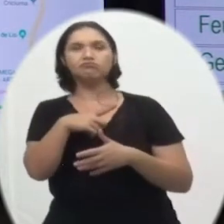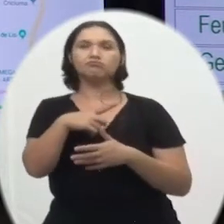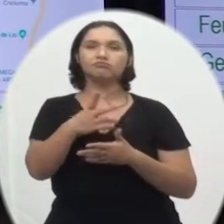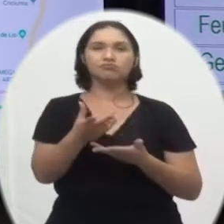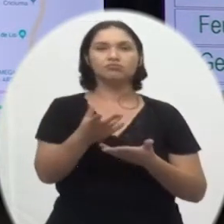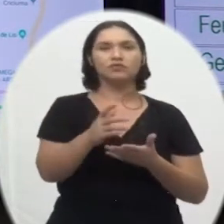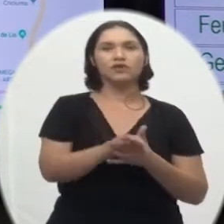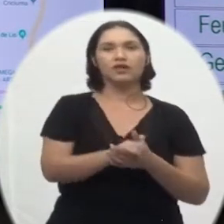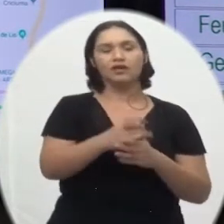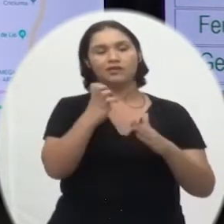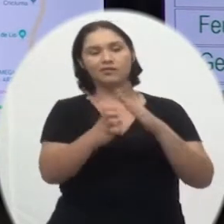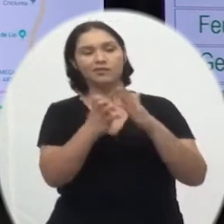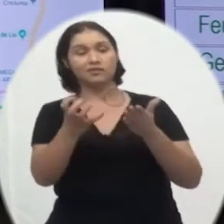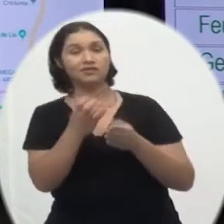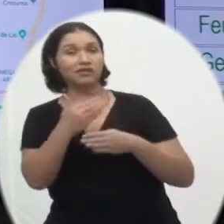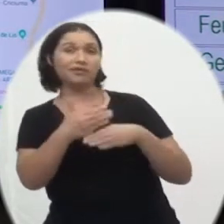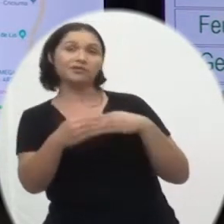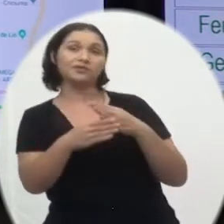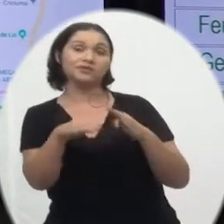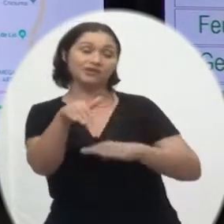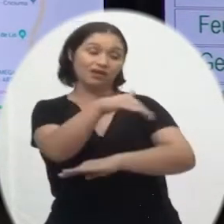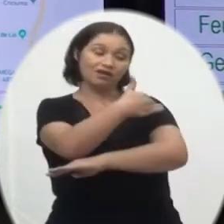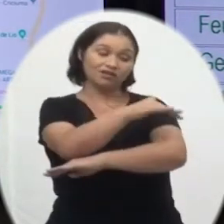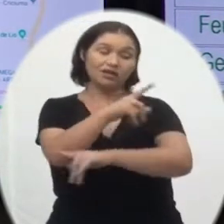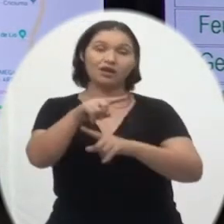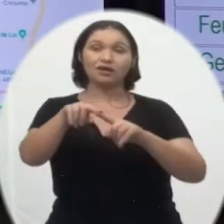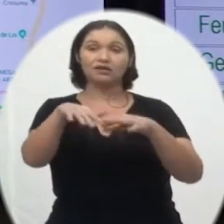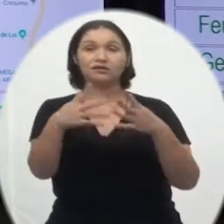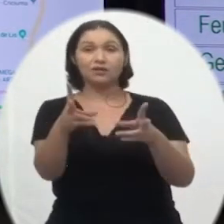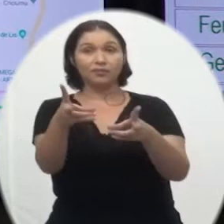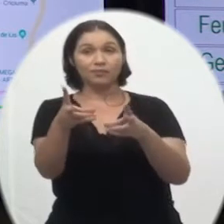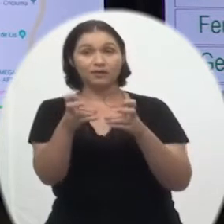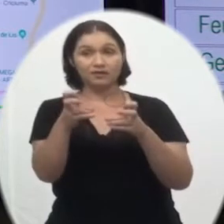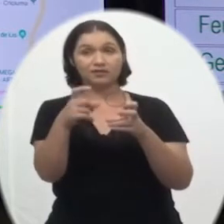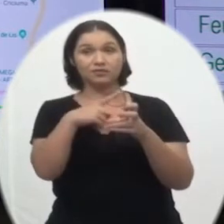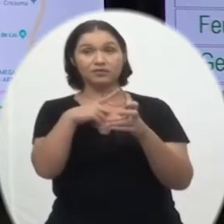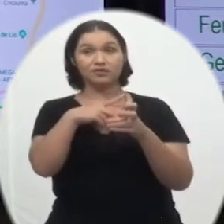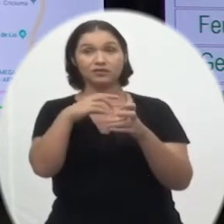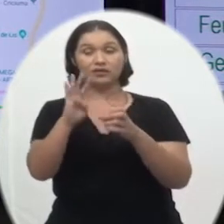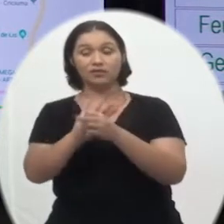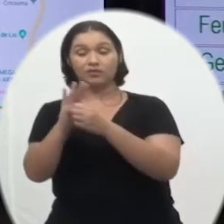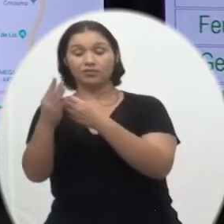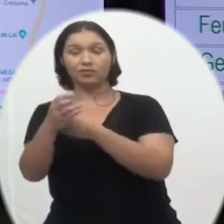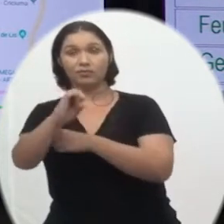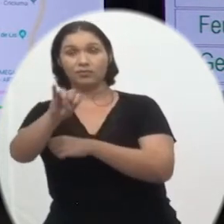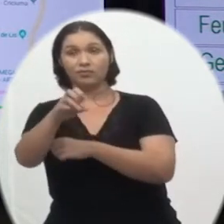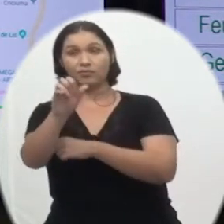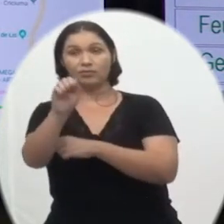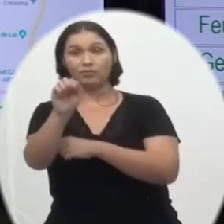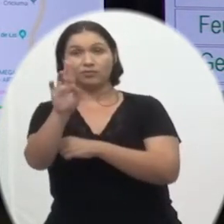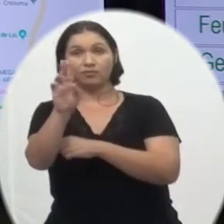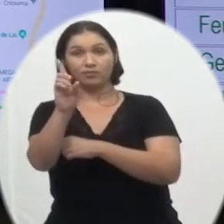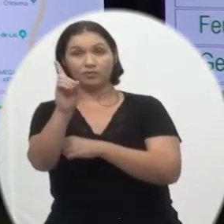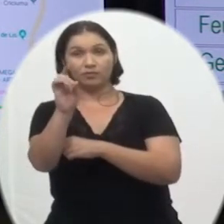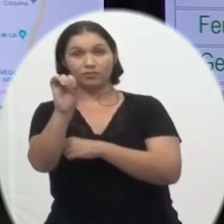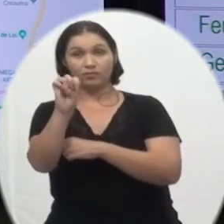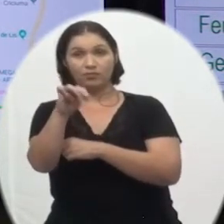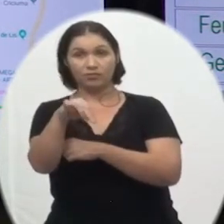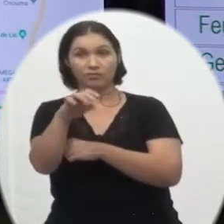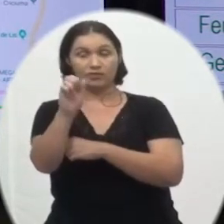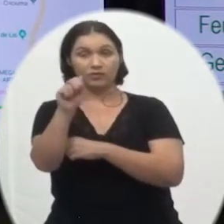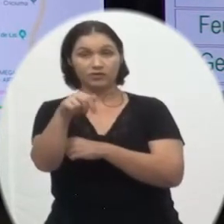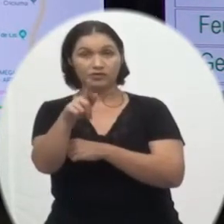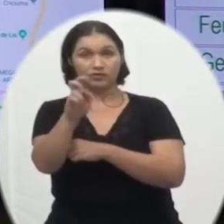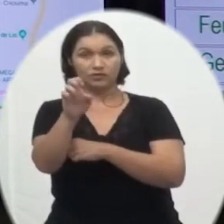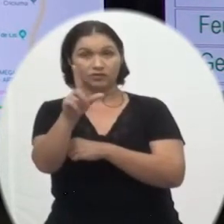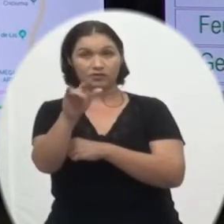têm interesse naquele momento, e ali onde vocês veem ali o Jardim Angélica, ali, ó, vai ligar toda a parte do Jardim Angélica, né, que não precisaria